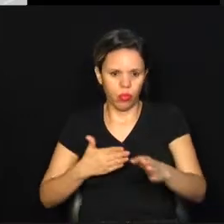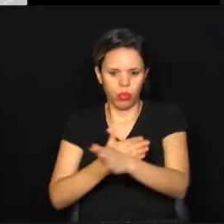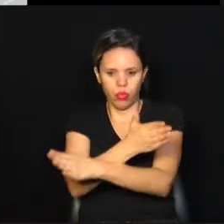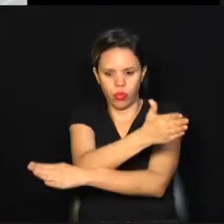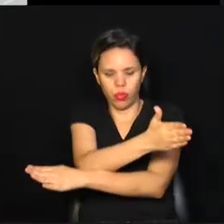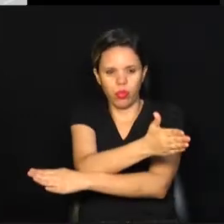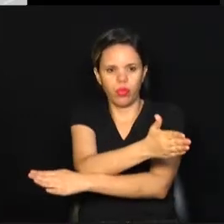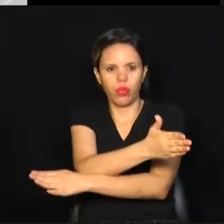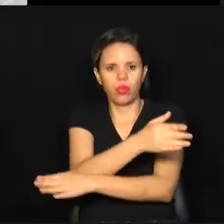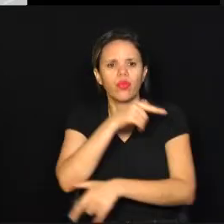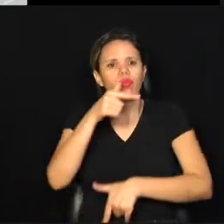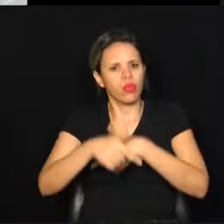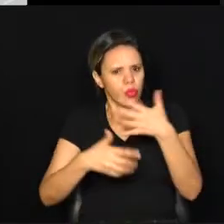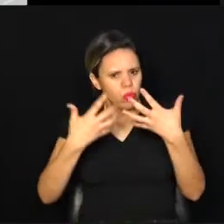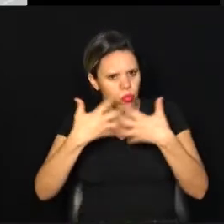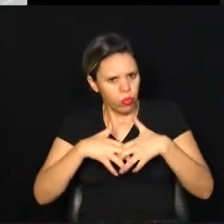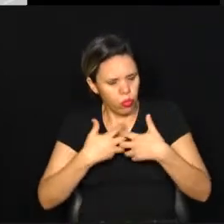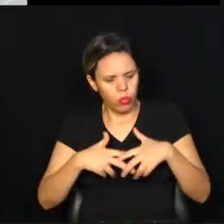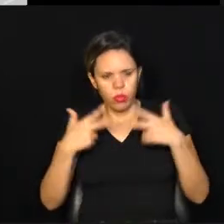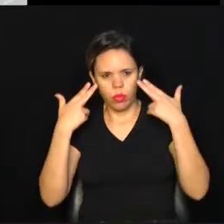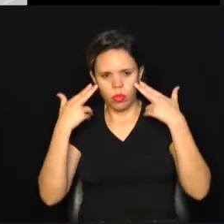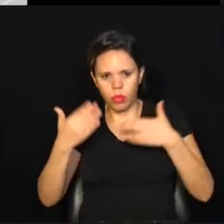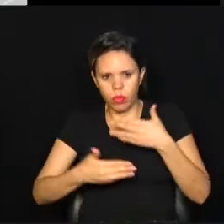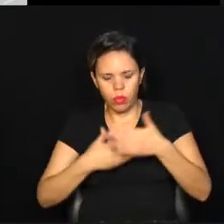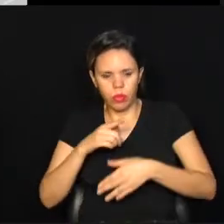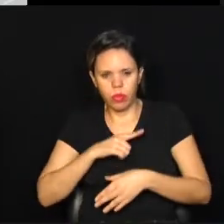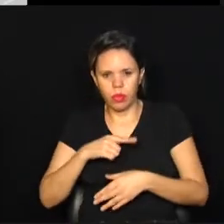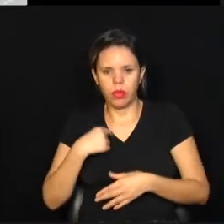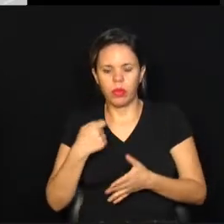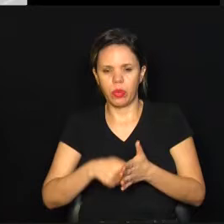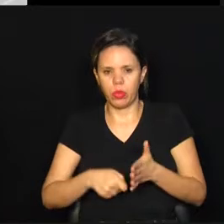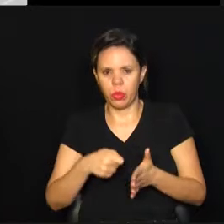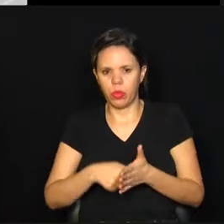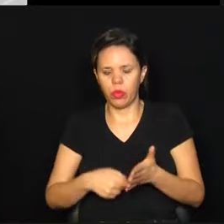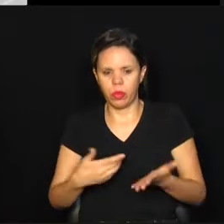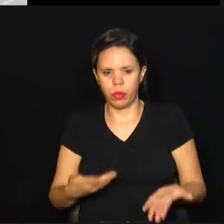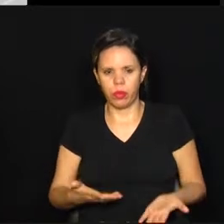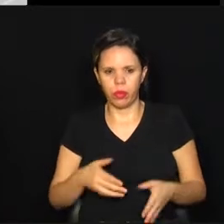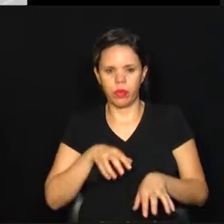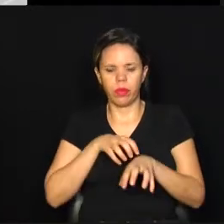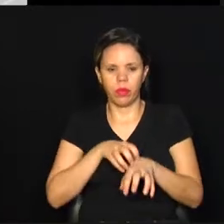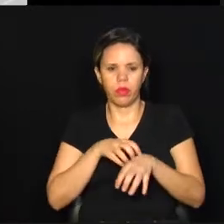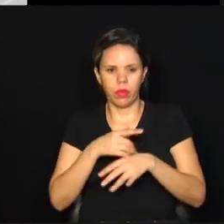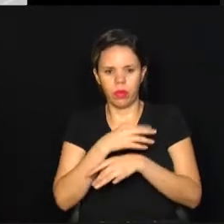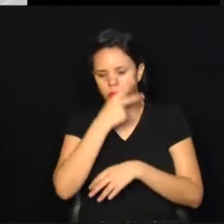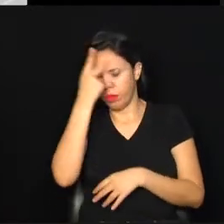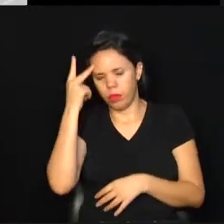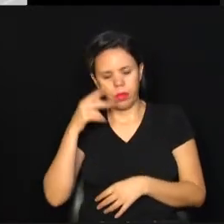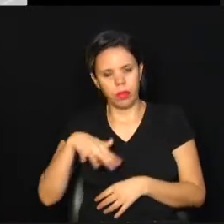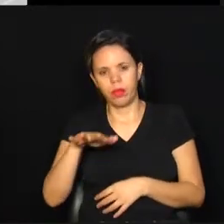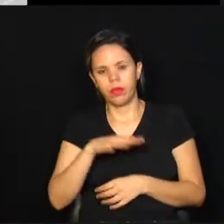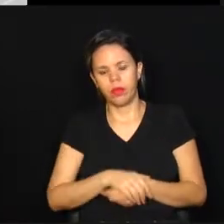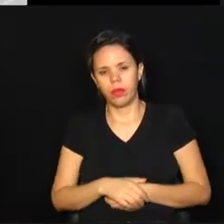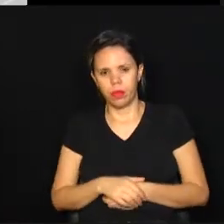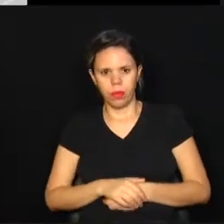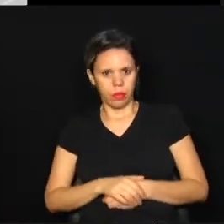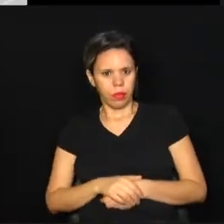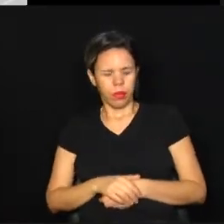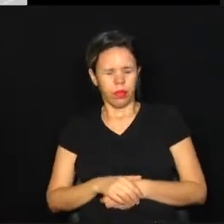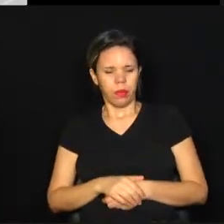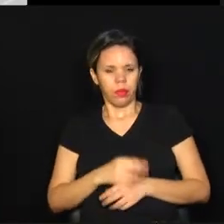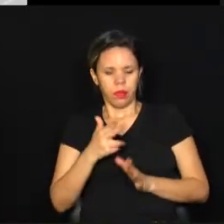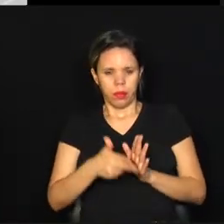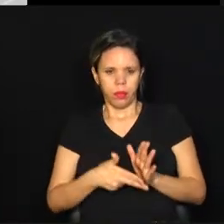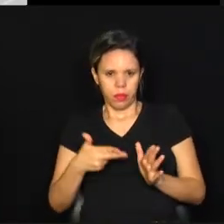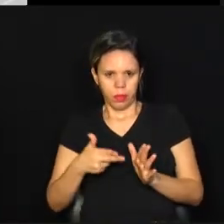estão ativas, né? Nós temos o debate do transporte de pessoas pela ferrovia